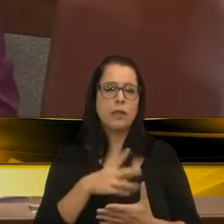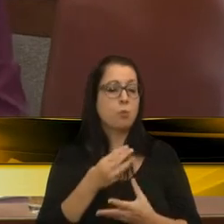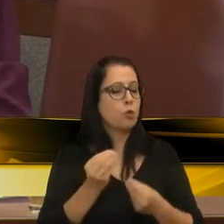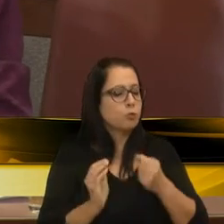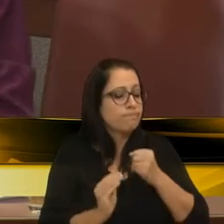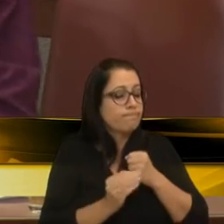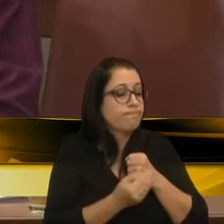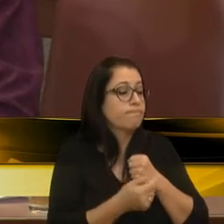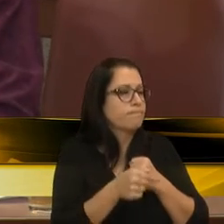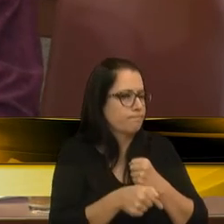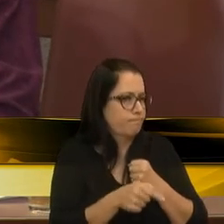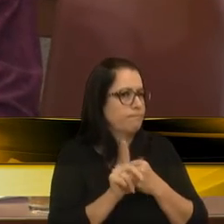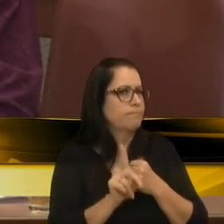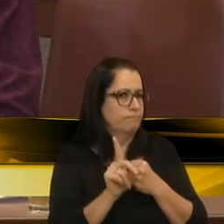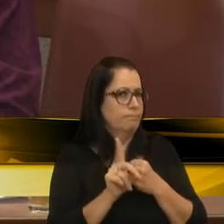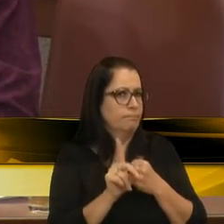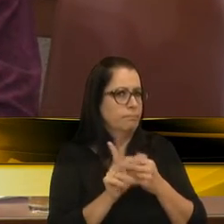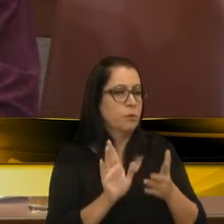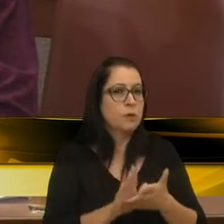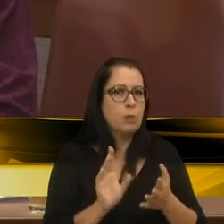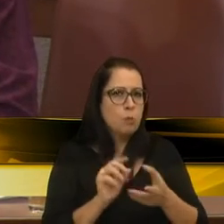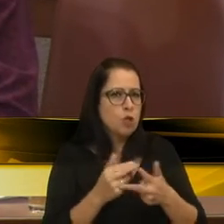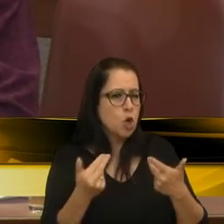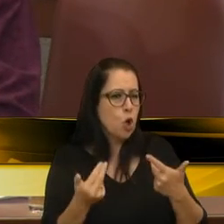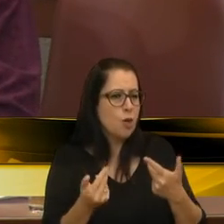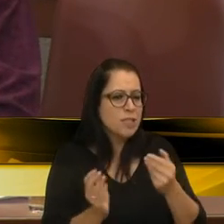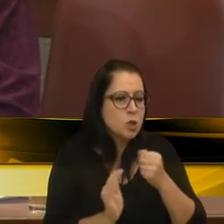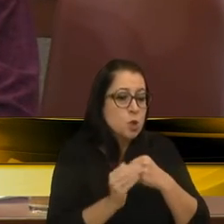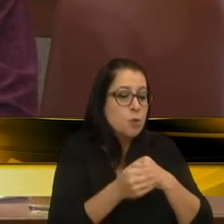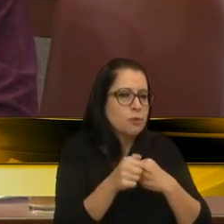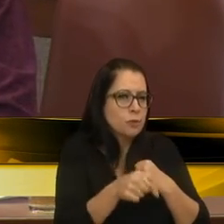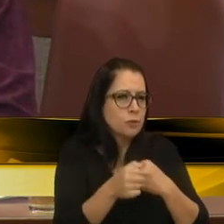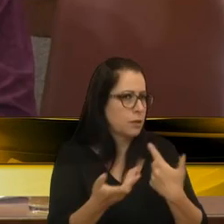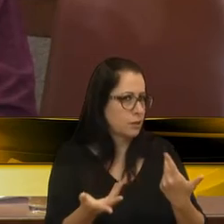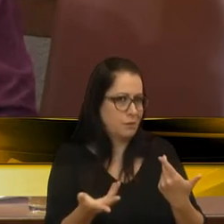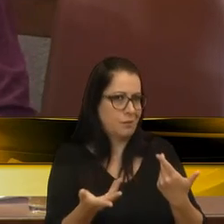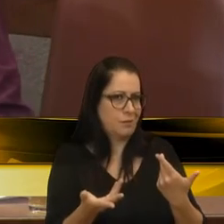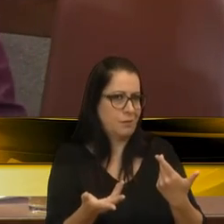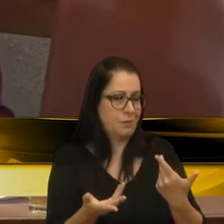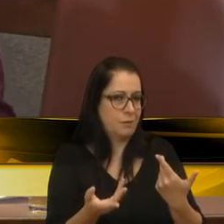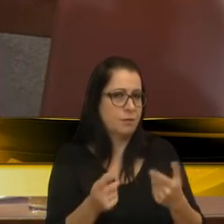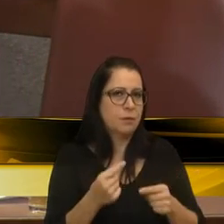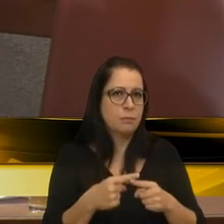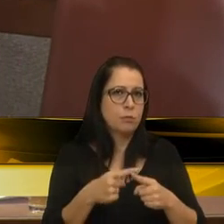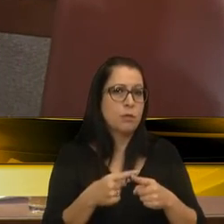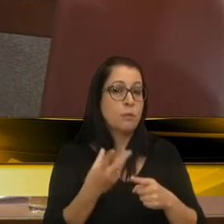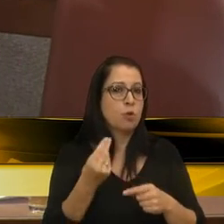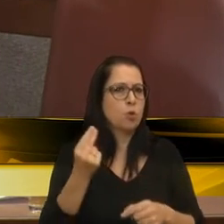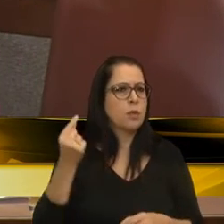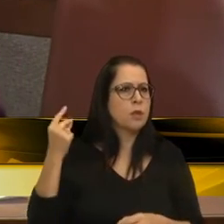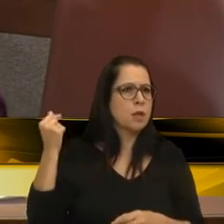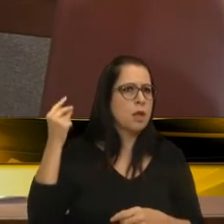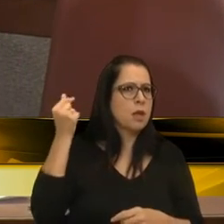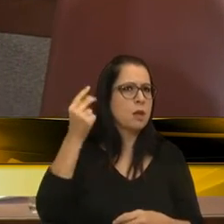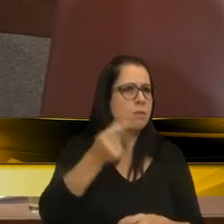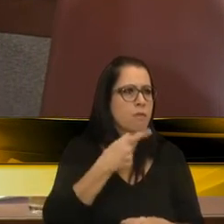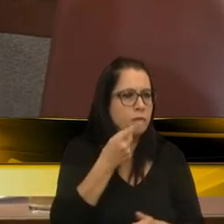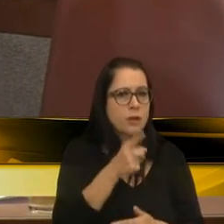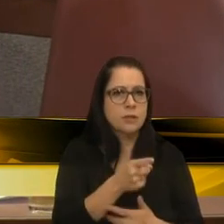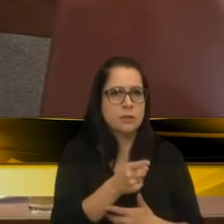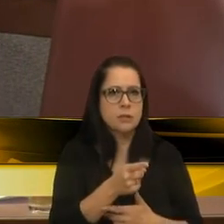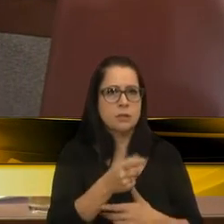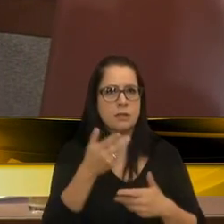baixo dessa caixa preta aí, podemos dizer, tem muita coisa escondida aí por baixo em torno disso, porque é muito tempo a gente vê falar isso, mas